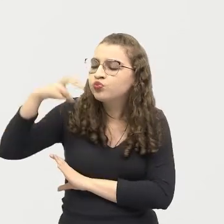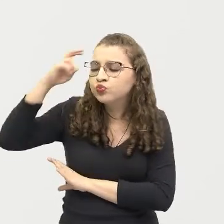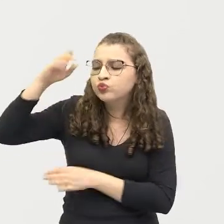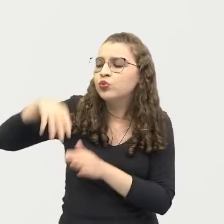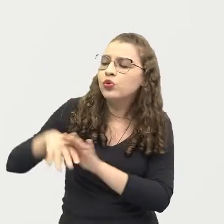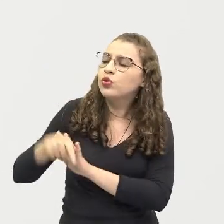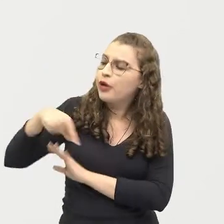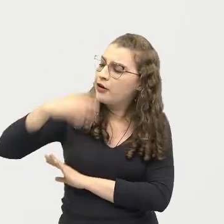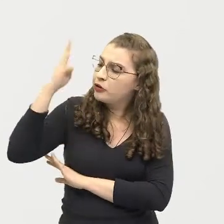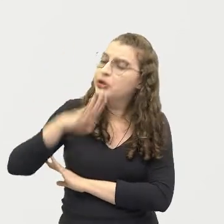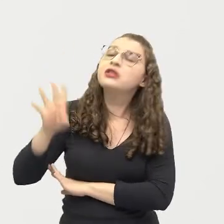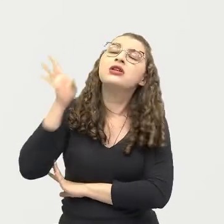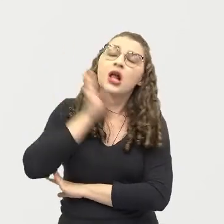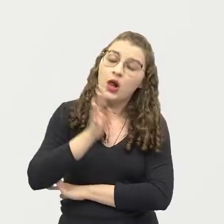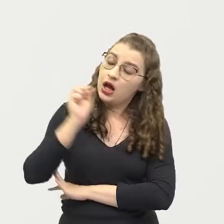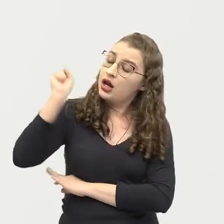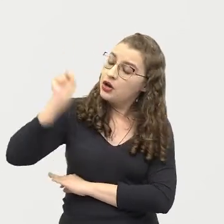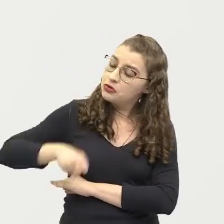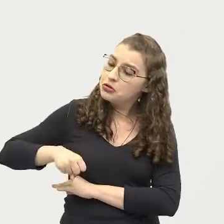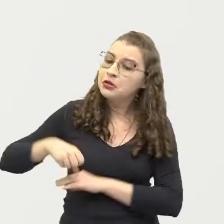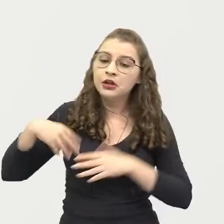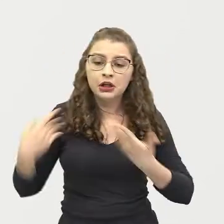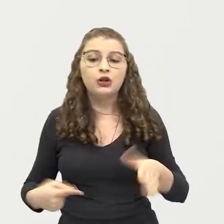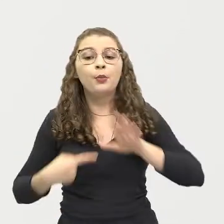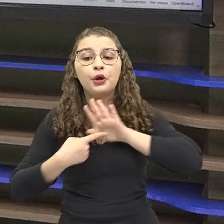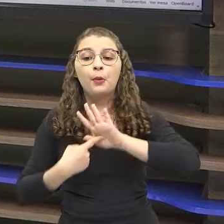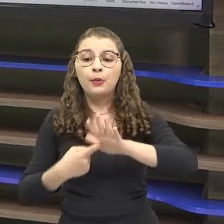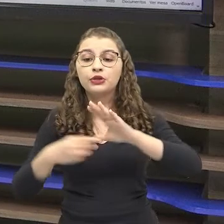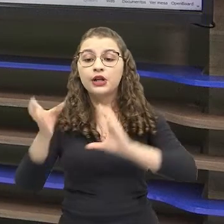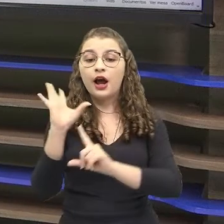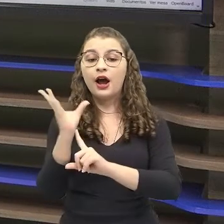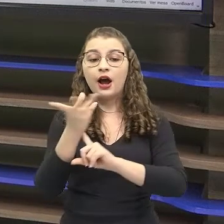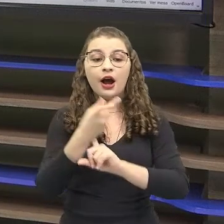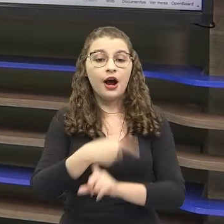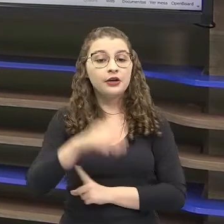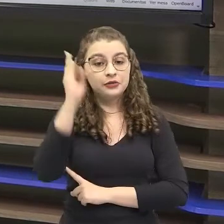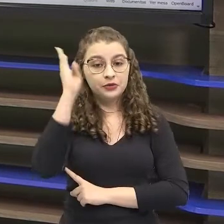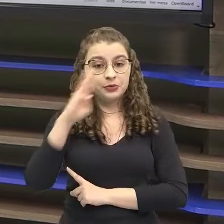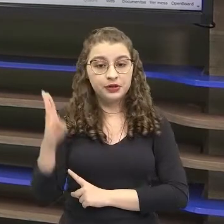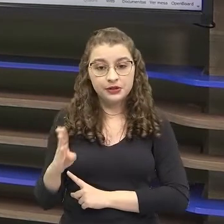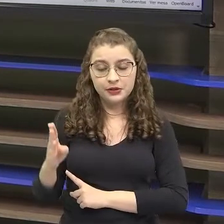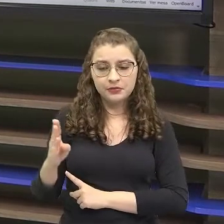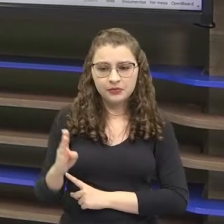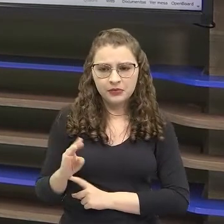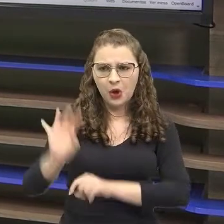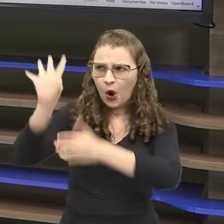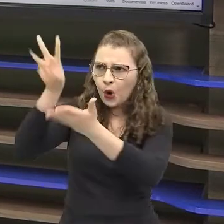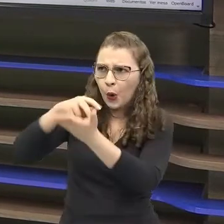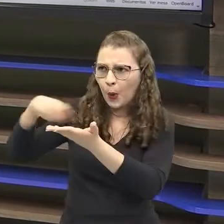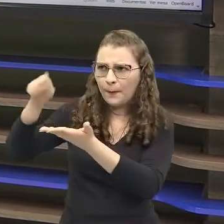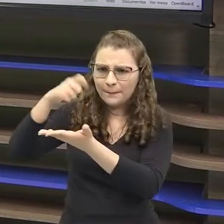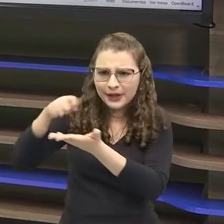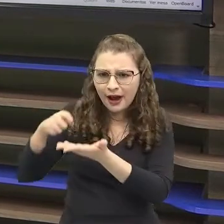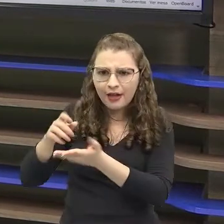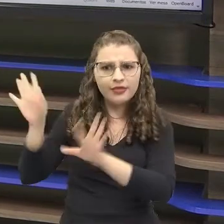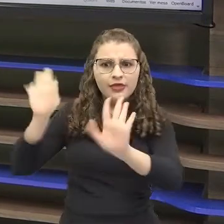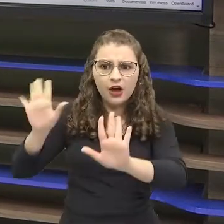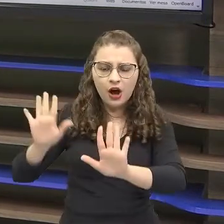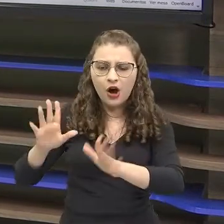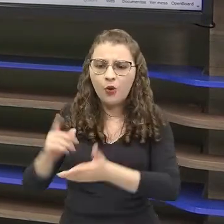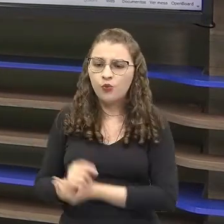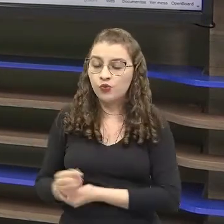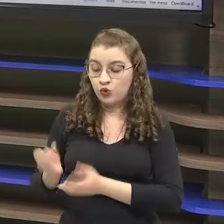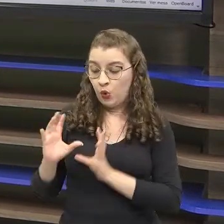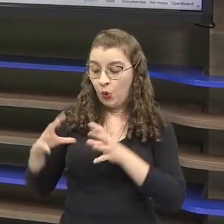ele também é legal. Então vamos fazer uma arte brasileira, não vamos copiar o que vem de fora, né? Então a elite não, ela